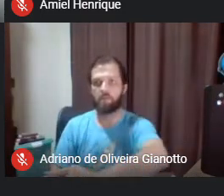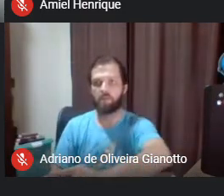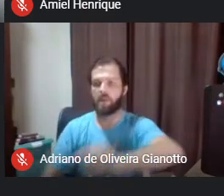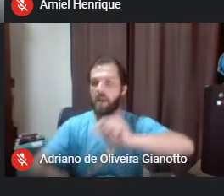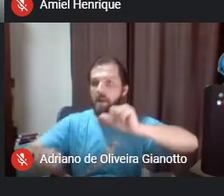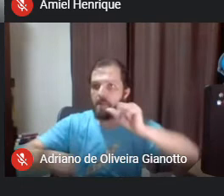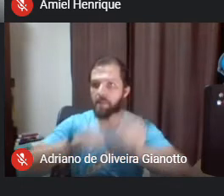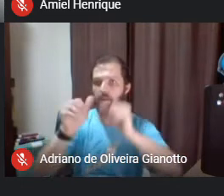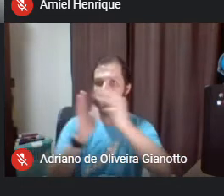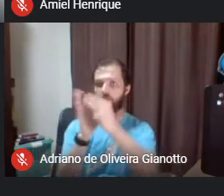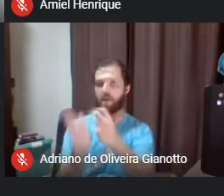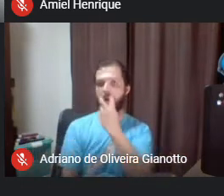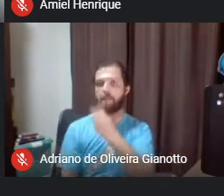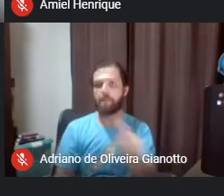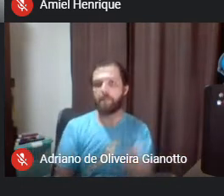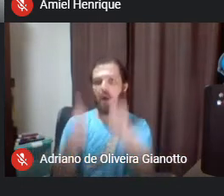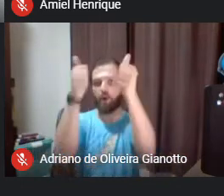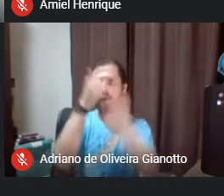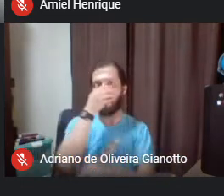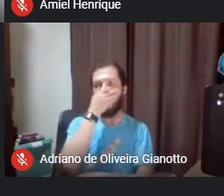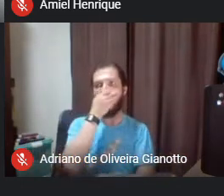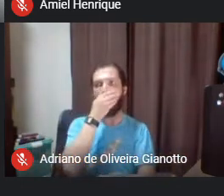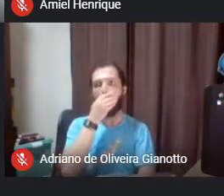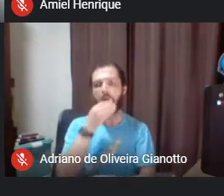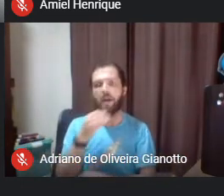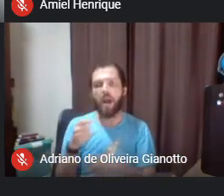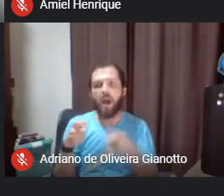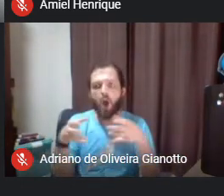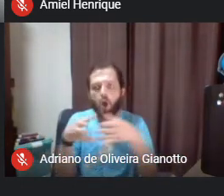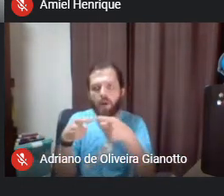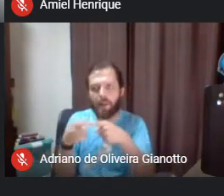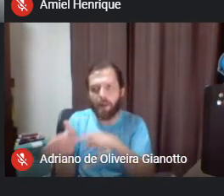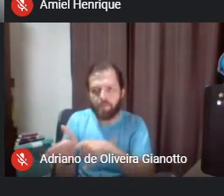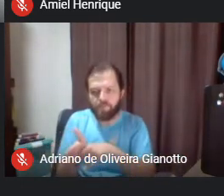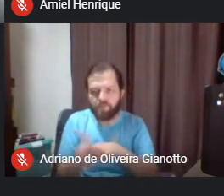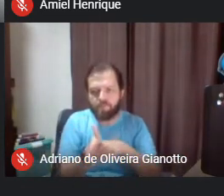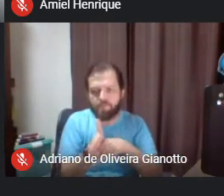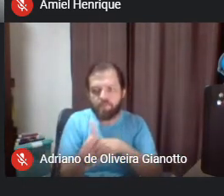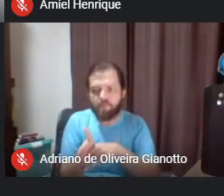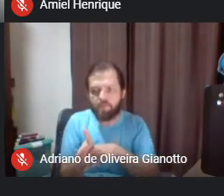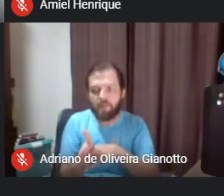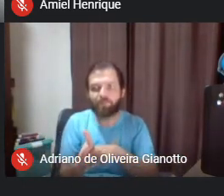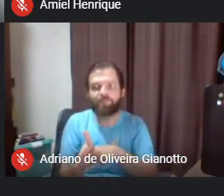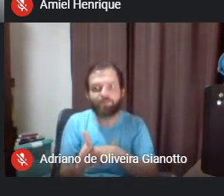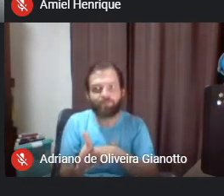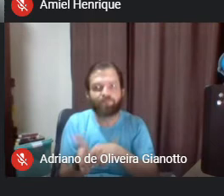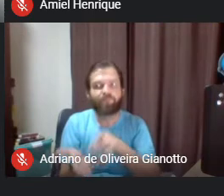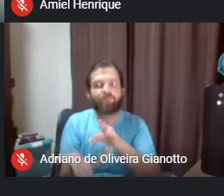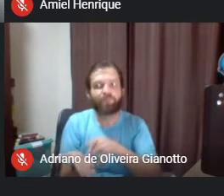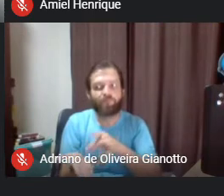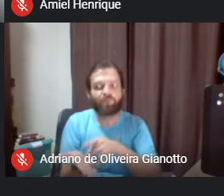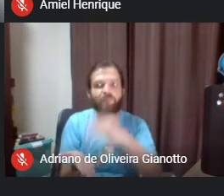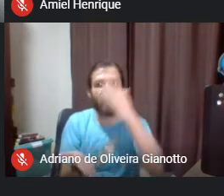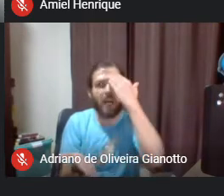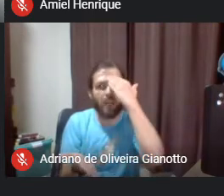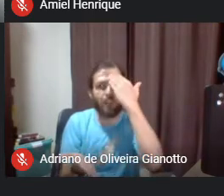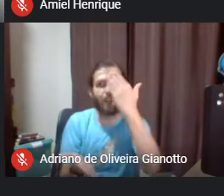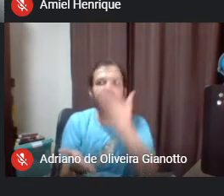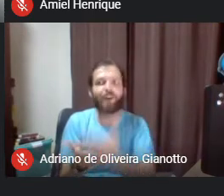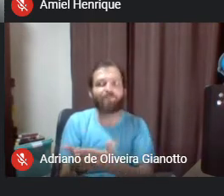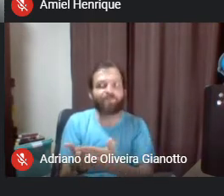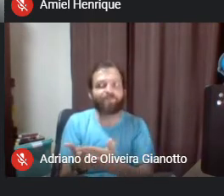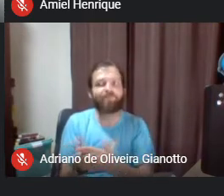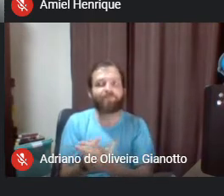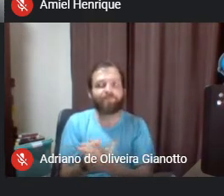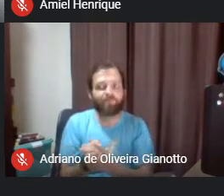onde proibisse as línguas de sinais. E aí vamos adotar a metodologia oralista. E